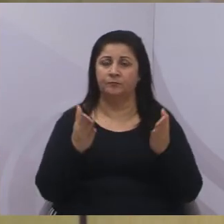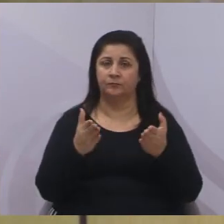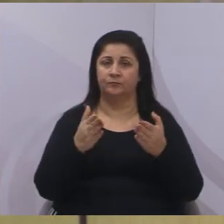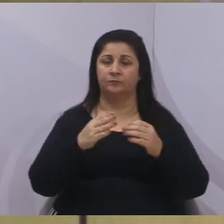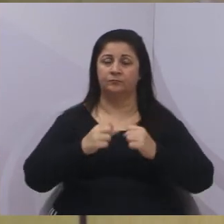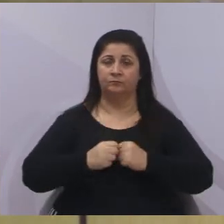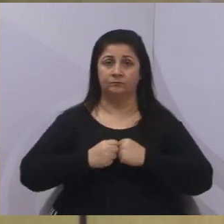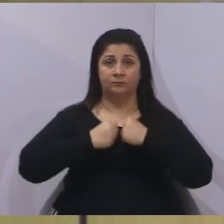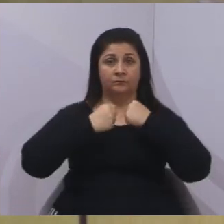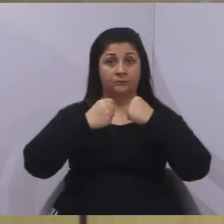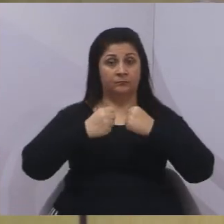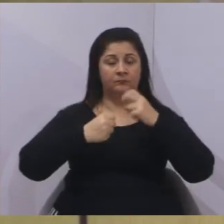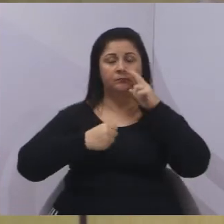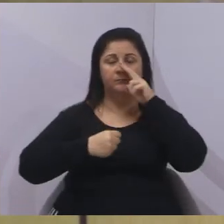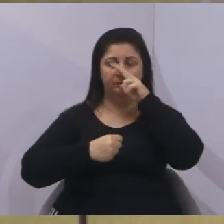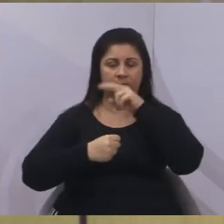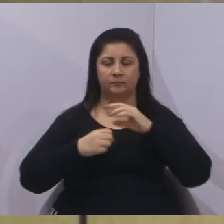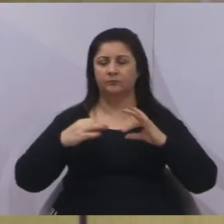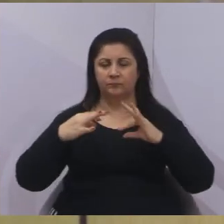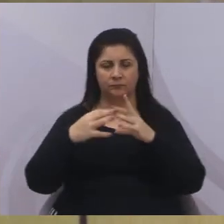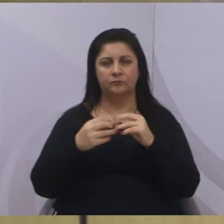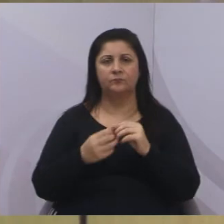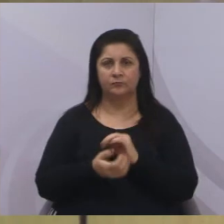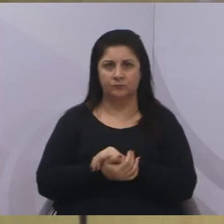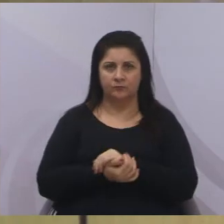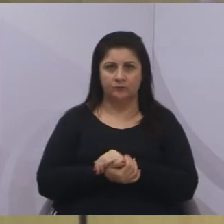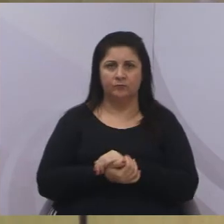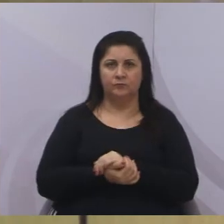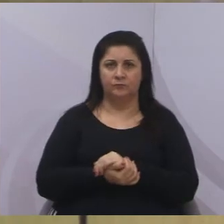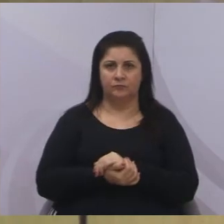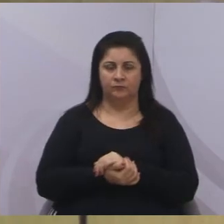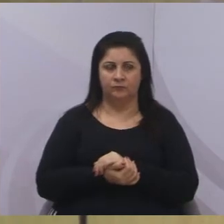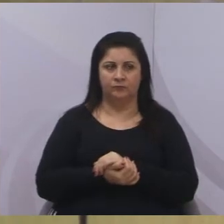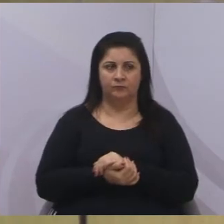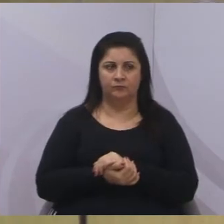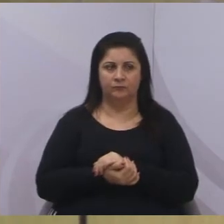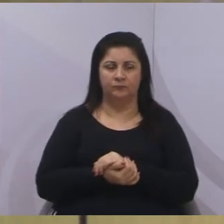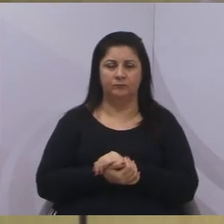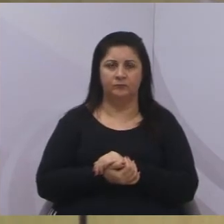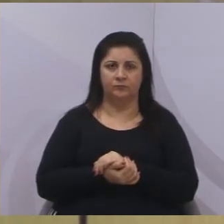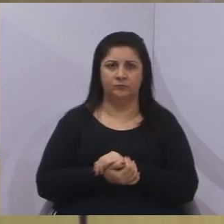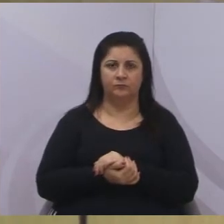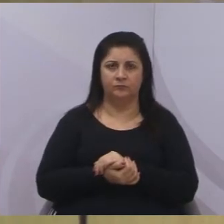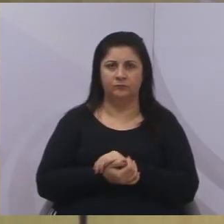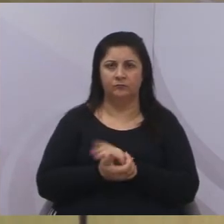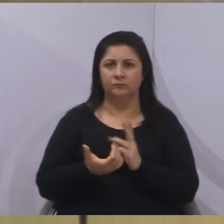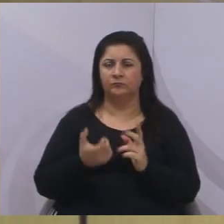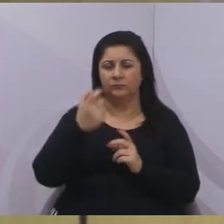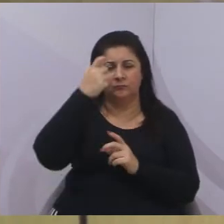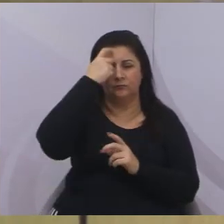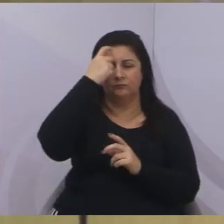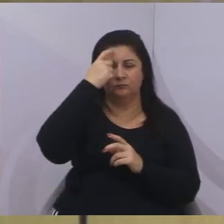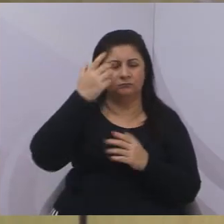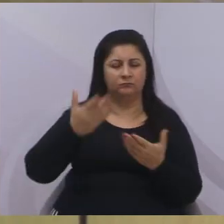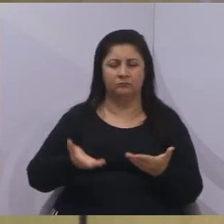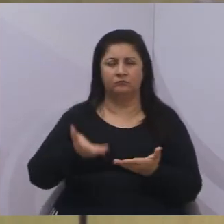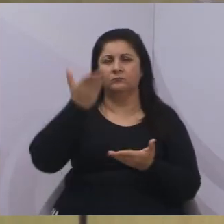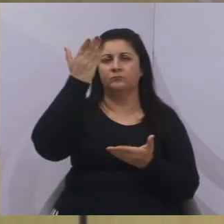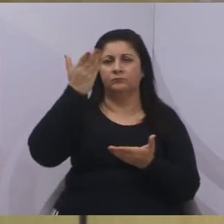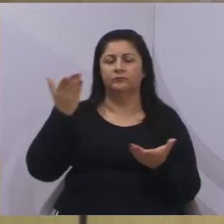fortalecido com a pandemia, todos, né? A gente saiu uma maturidade absurda